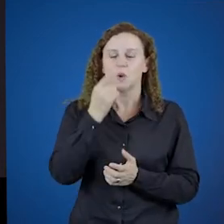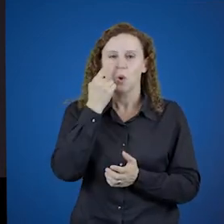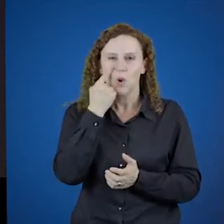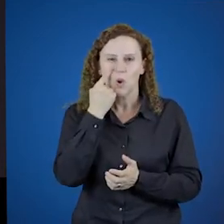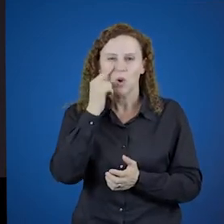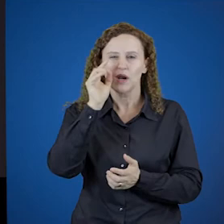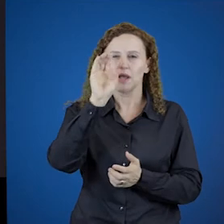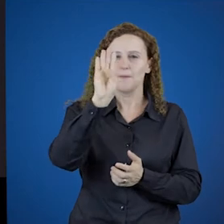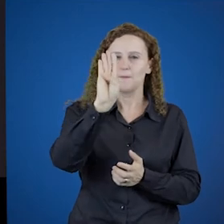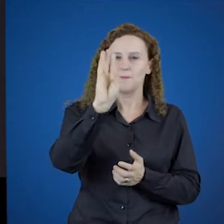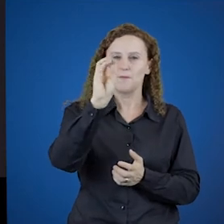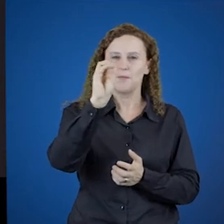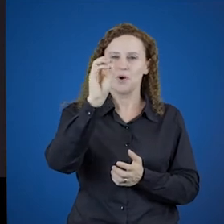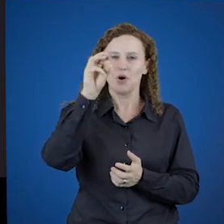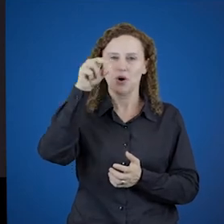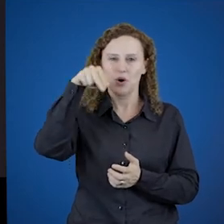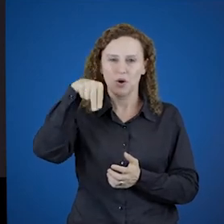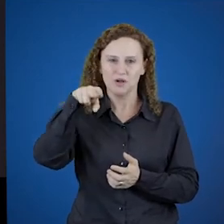bônus